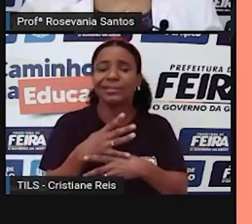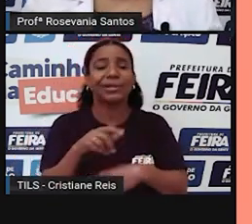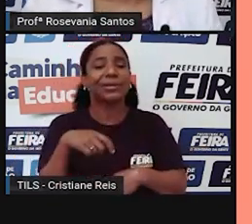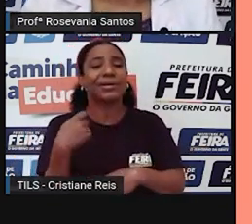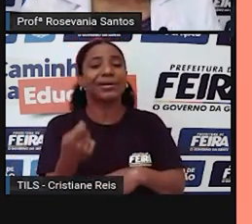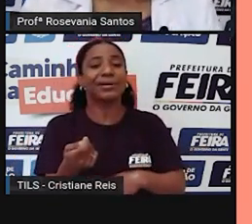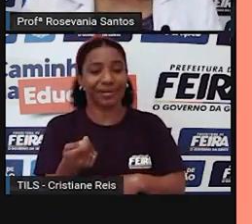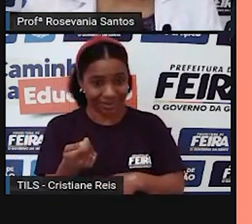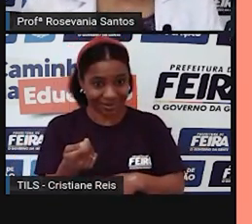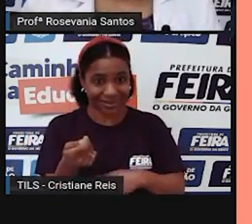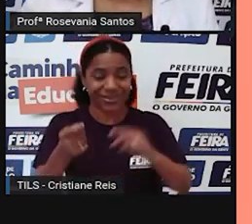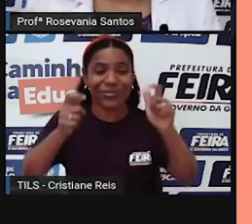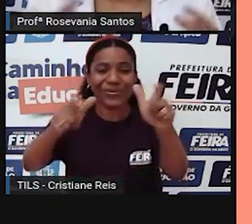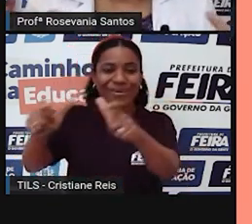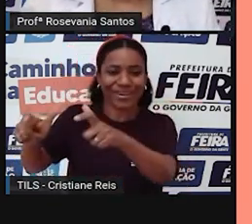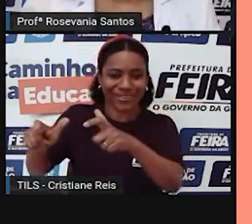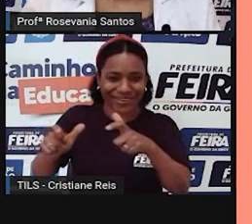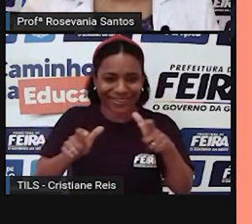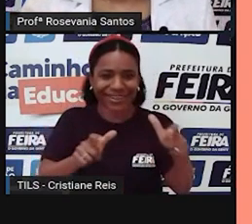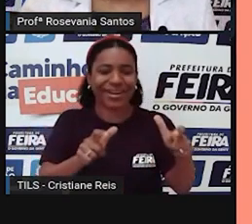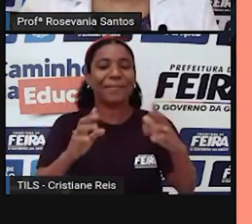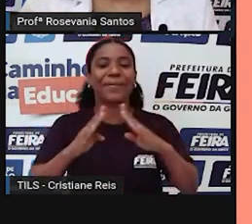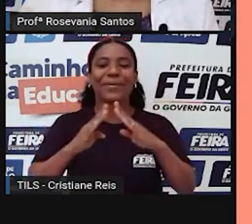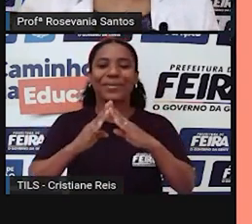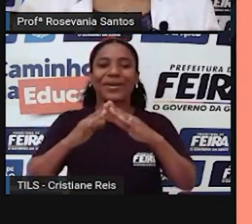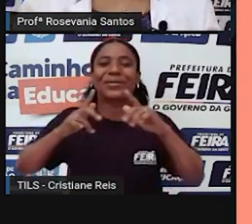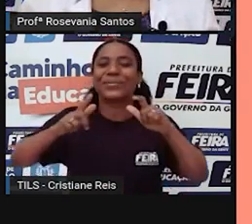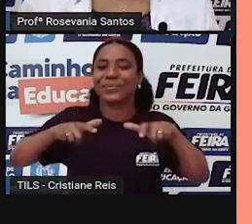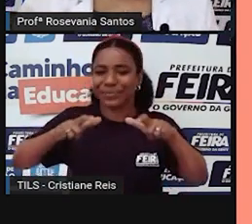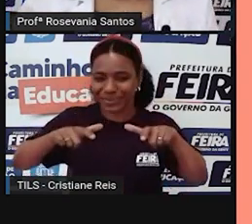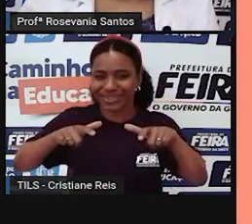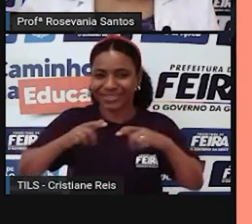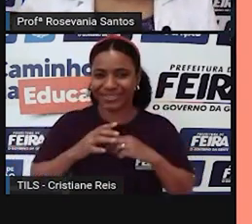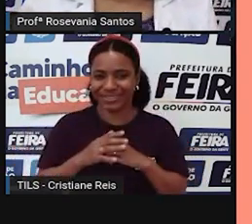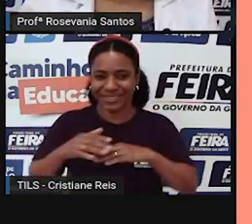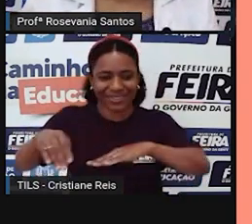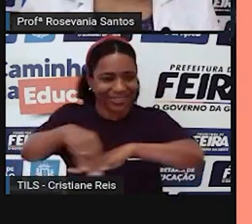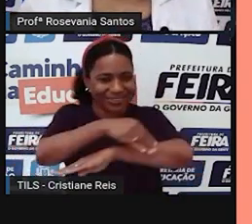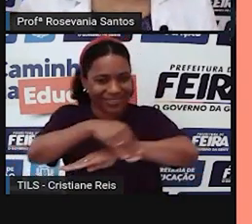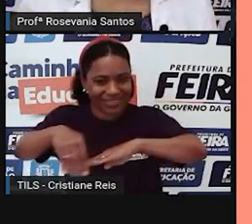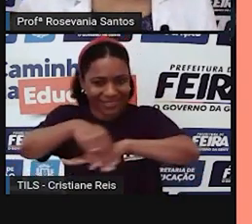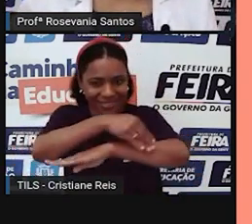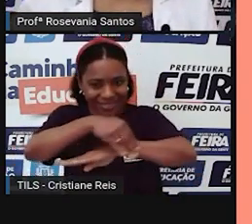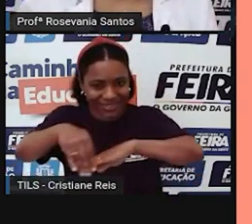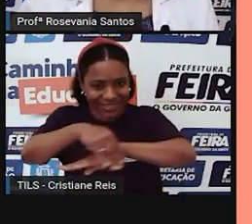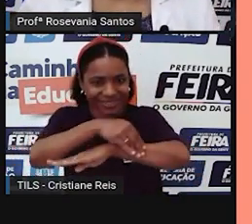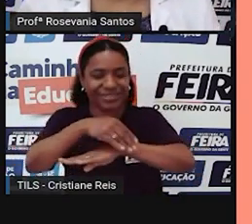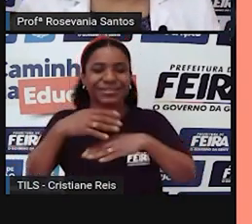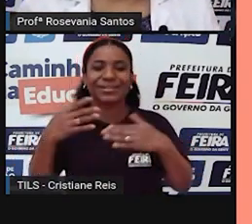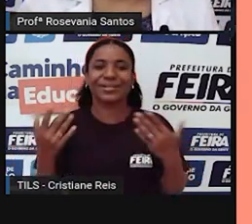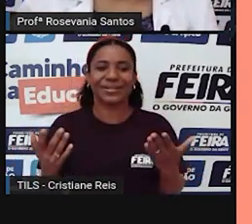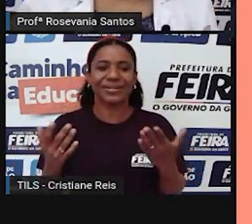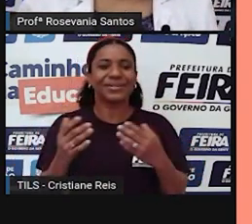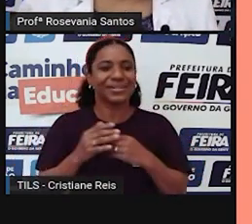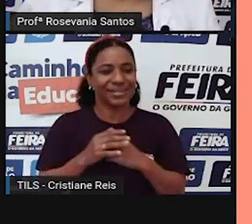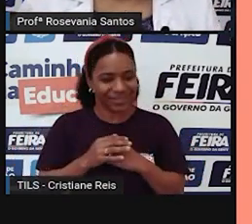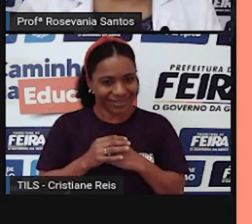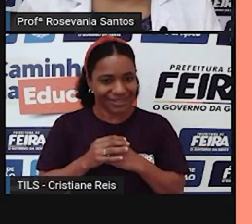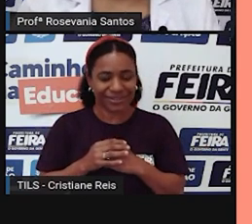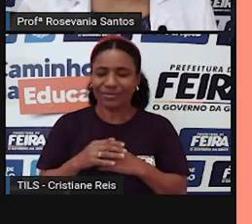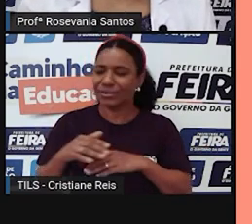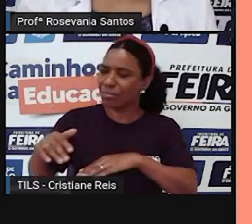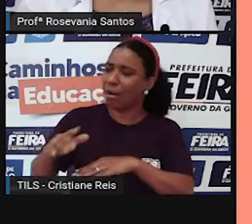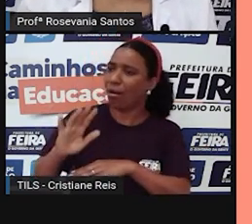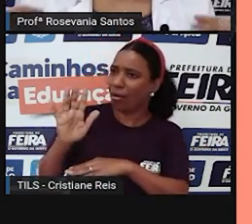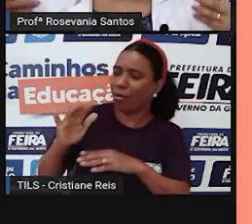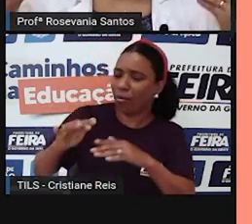Qual o local que você mora? E eu coloquei essa perguntinha aí, né? Qual o seu endereço? Quando você dá esse